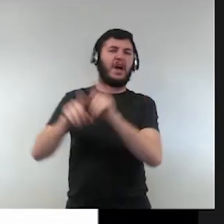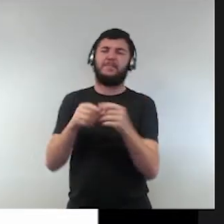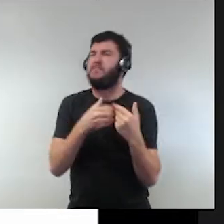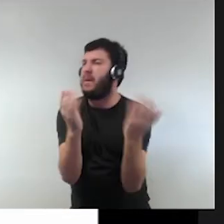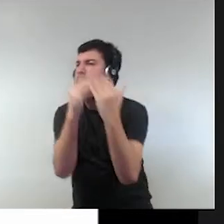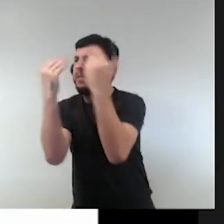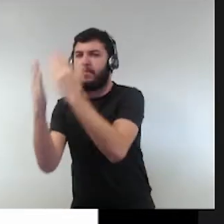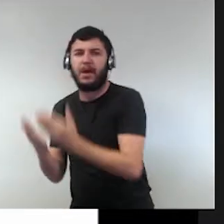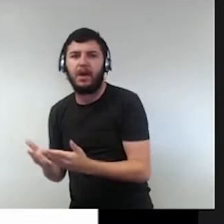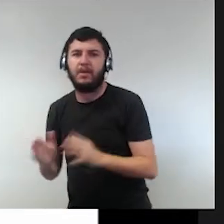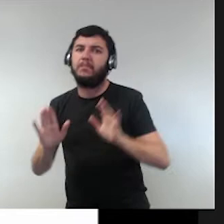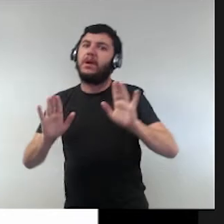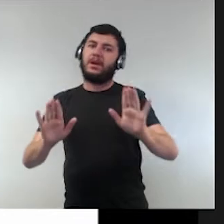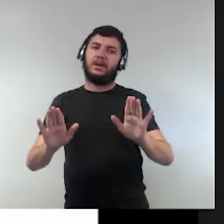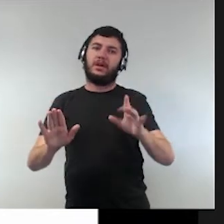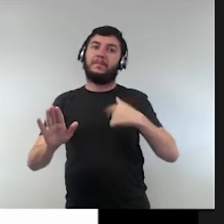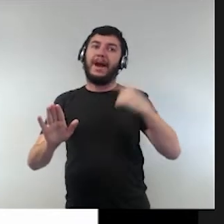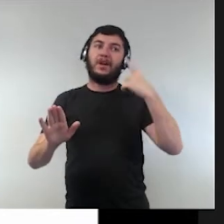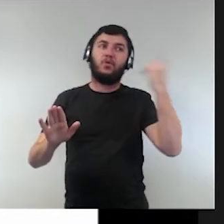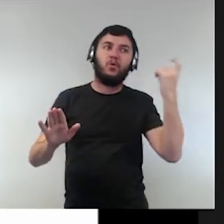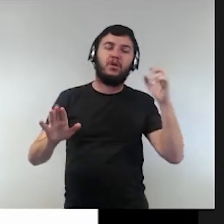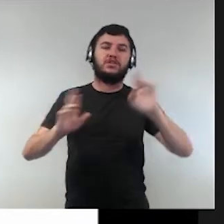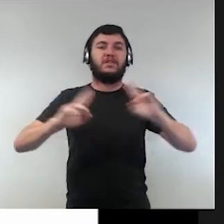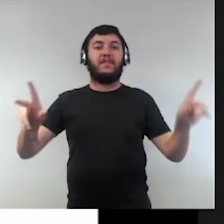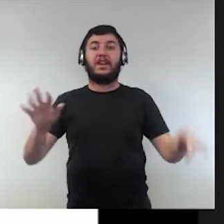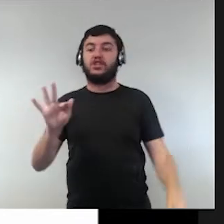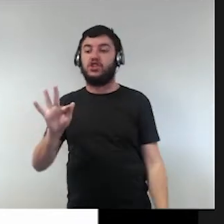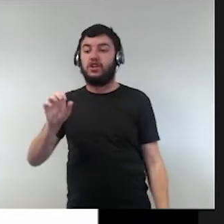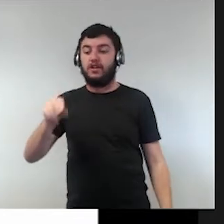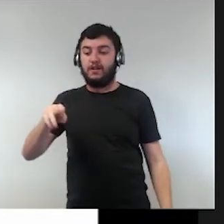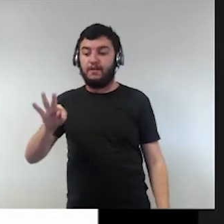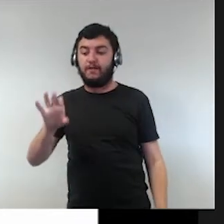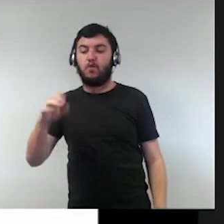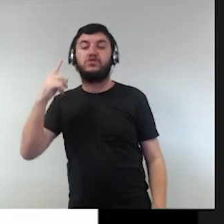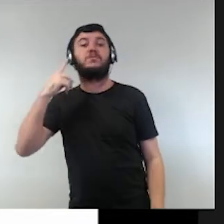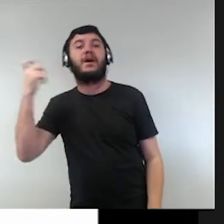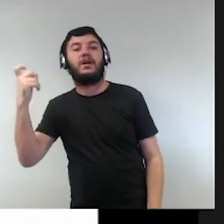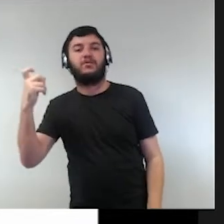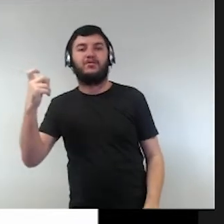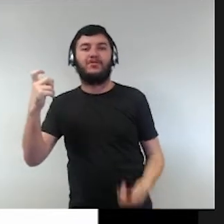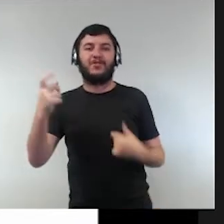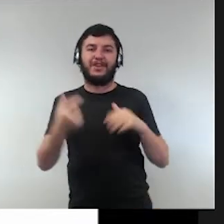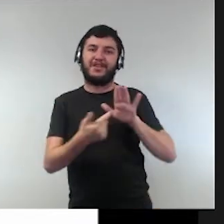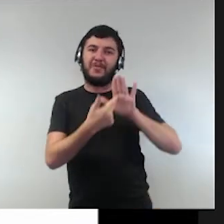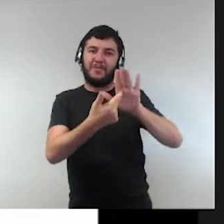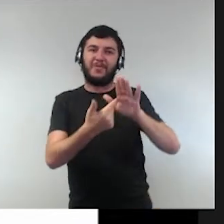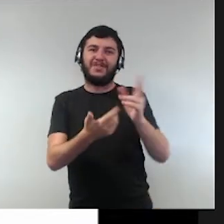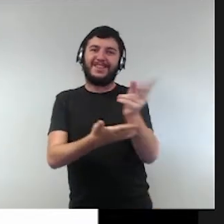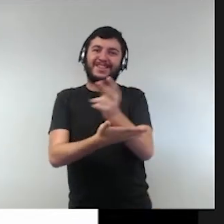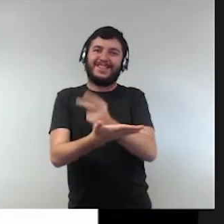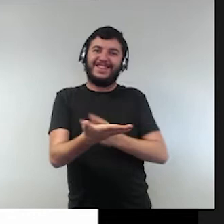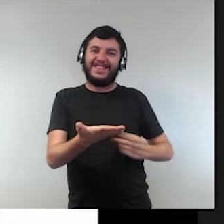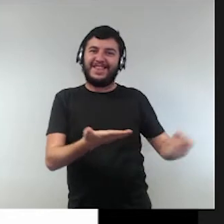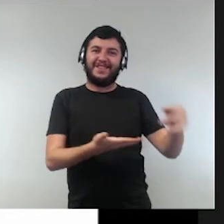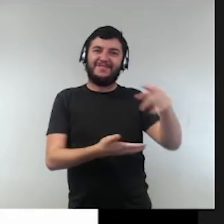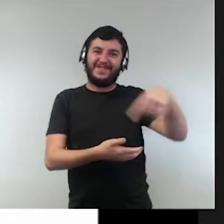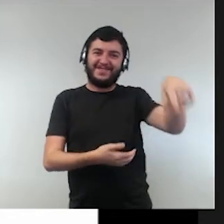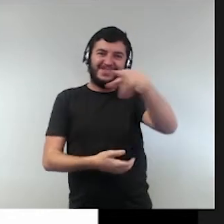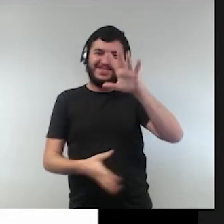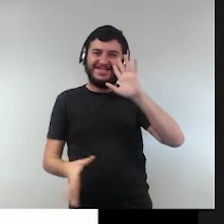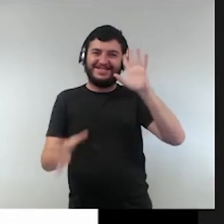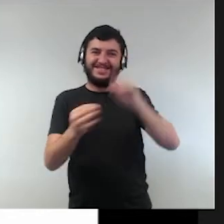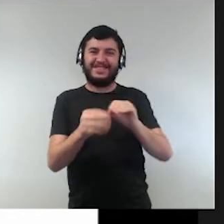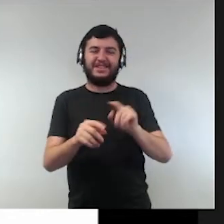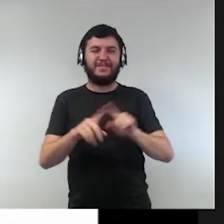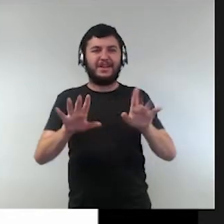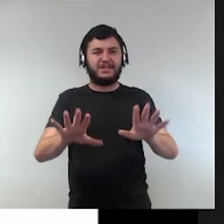coisa, fonte do barulho é outra. Que fique bem claro isso, mas isso é só um desenho ilustrativo. Olha só, isso também incomoda, podem até